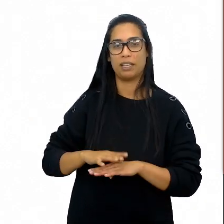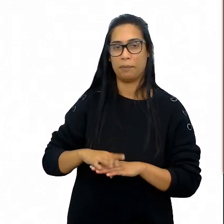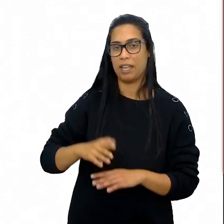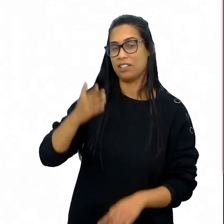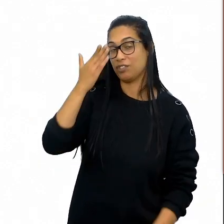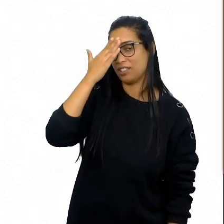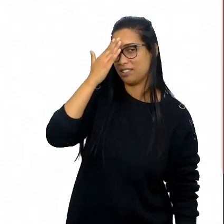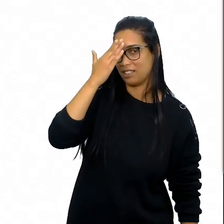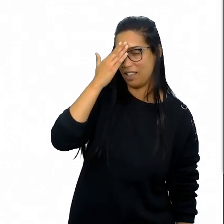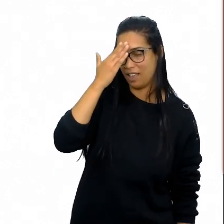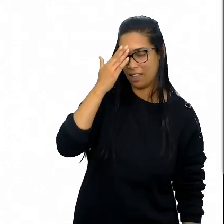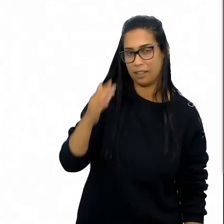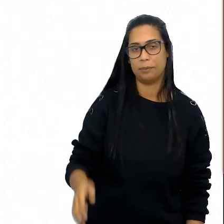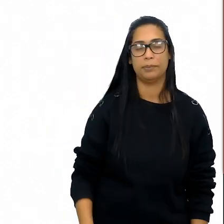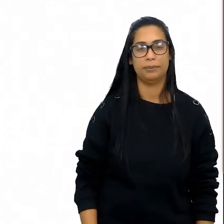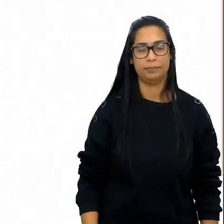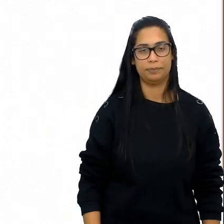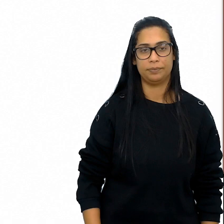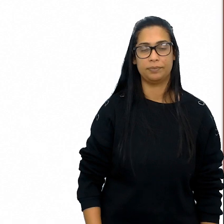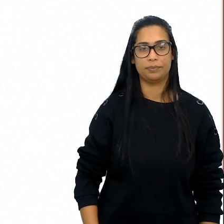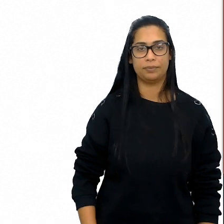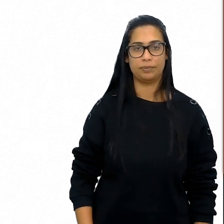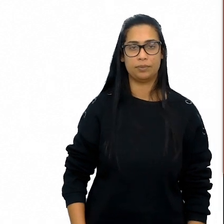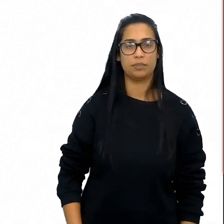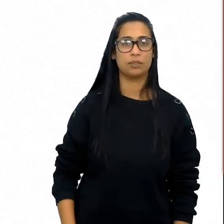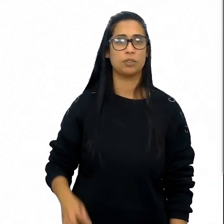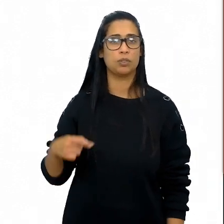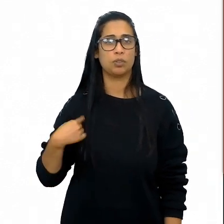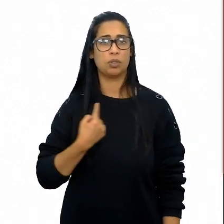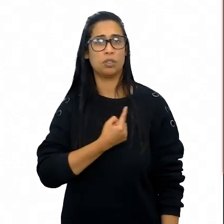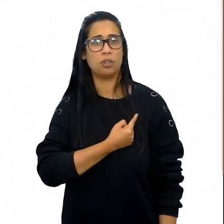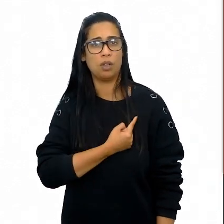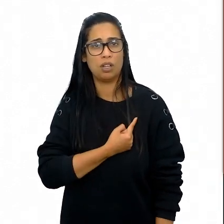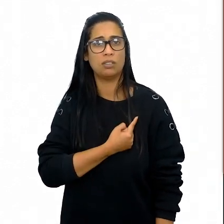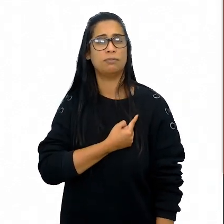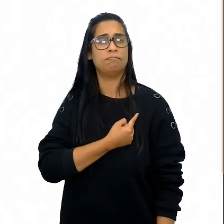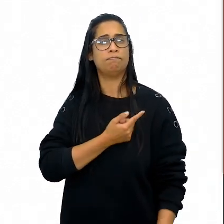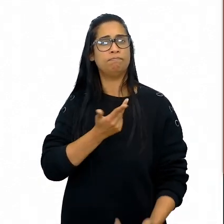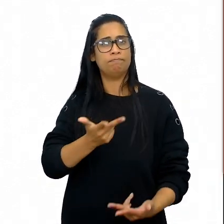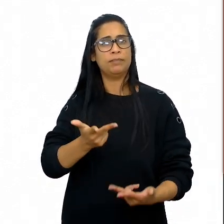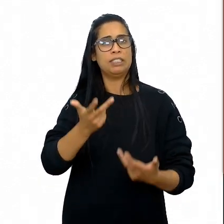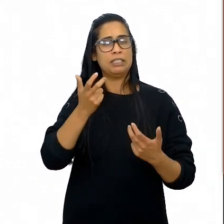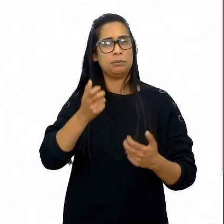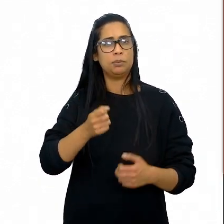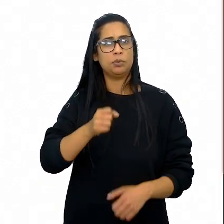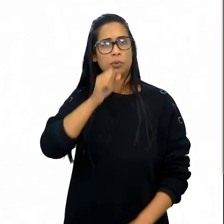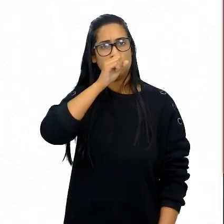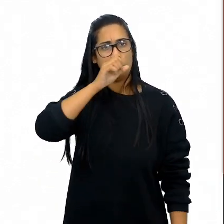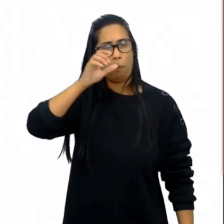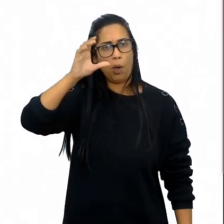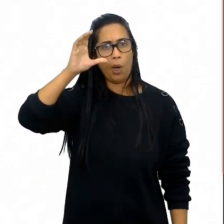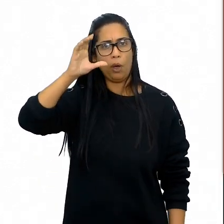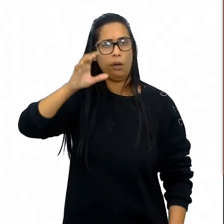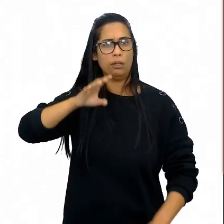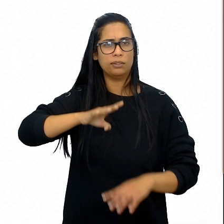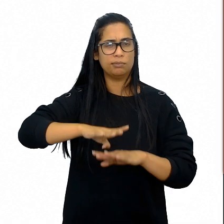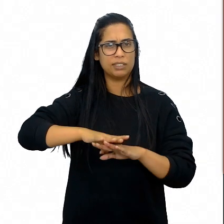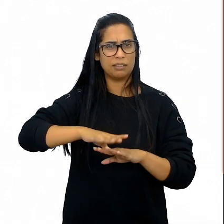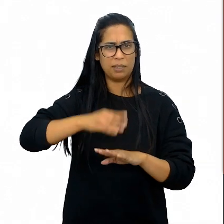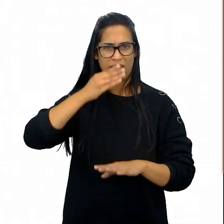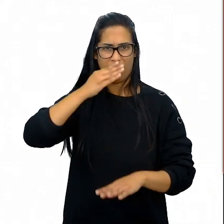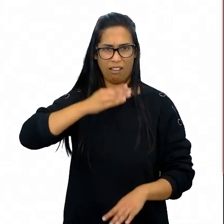a gente a gente começa a perceber a grandiosidade desse tipo de conhecimento e que a gente não pode